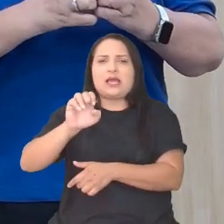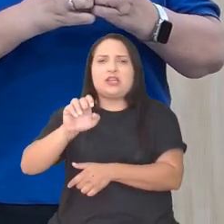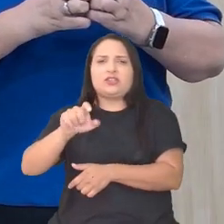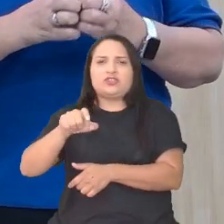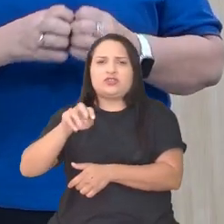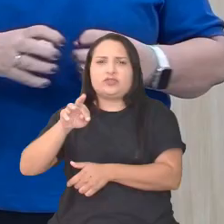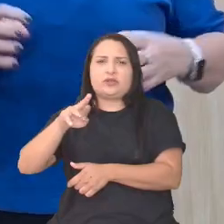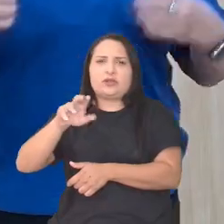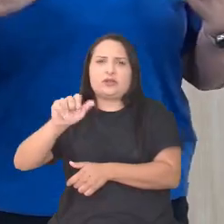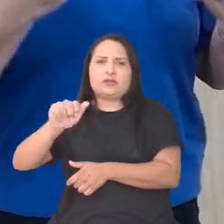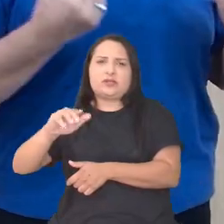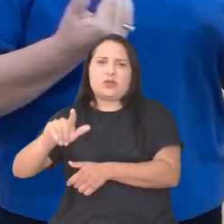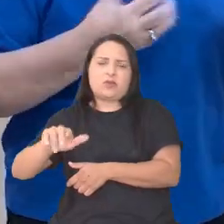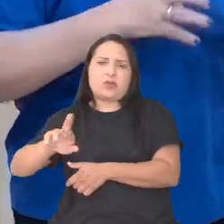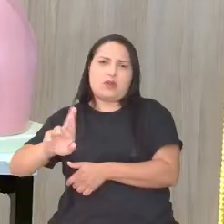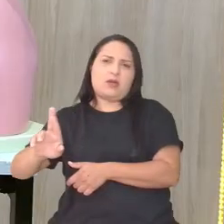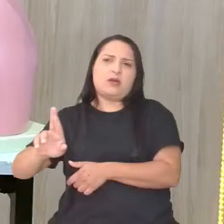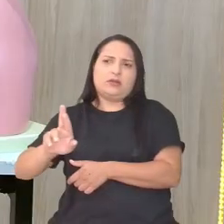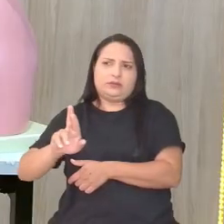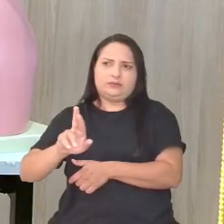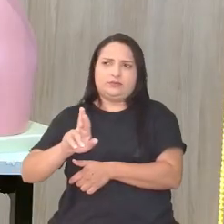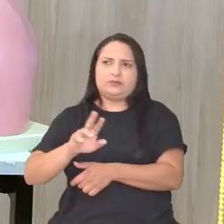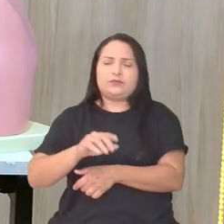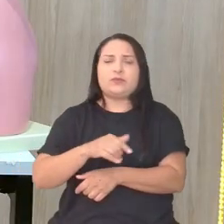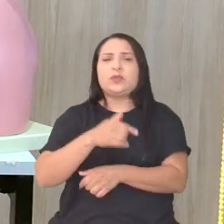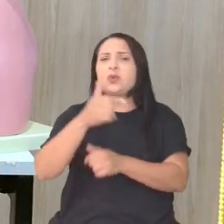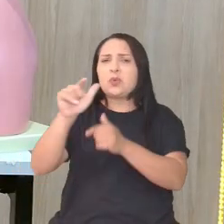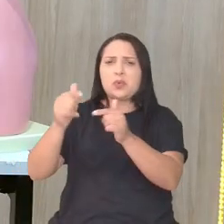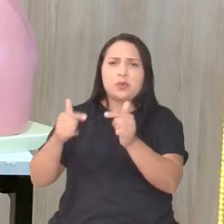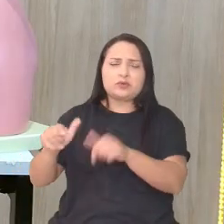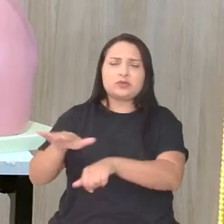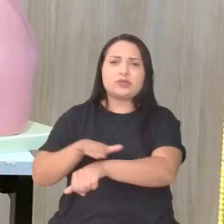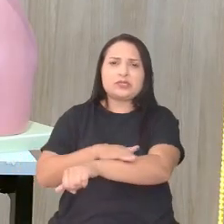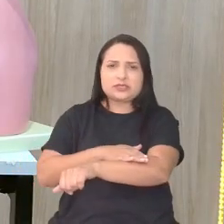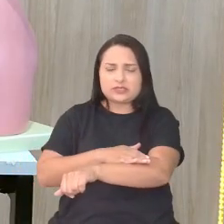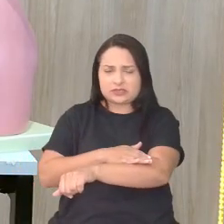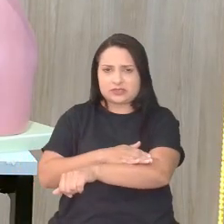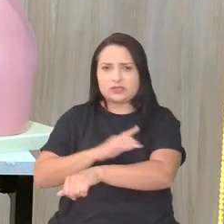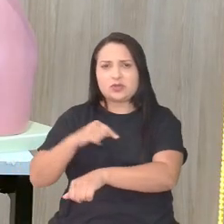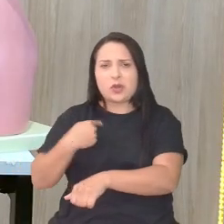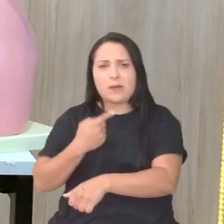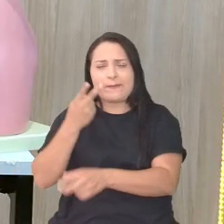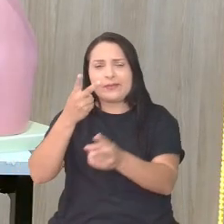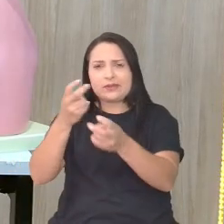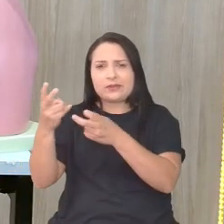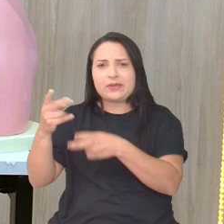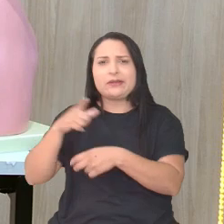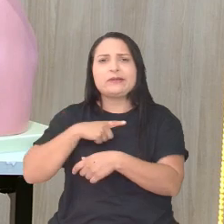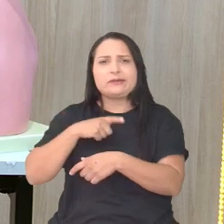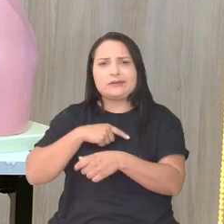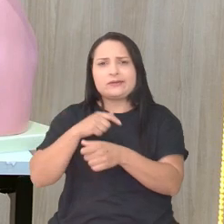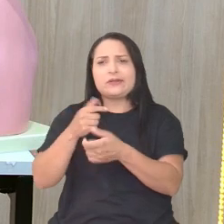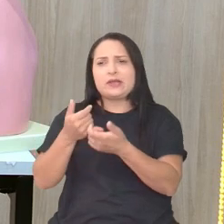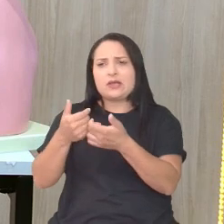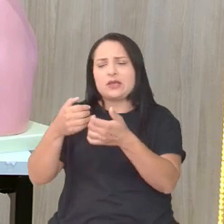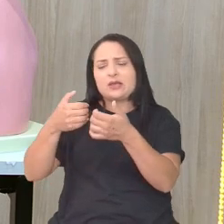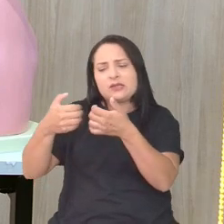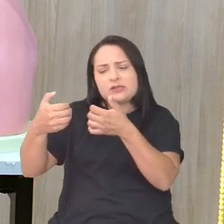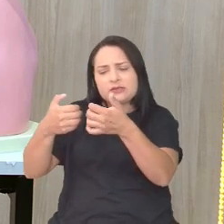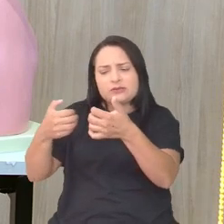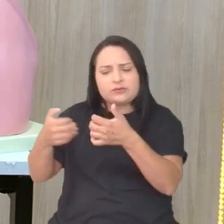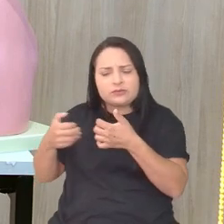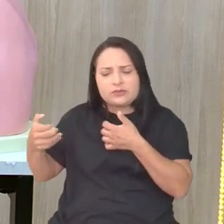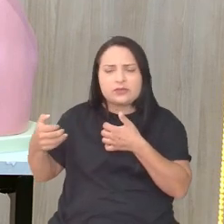bem coladinhos. Nós vamos ver em outros tecidos que existe um espaço para essa substância intracelular. Então, aí nós temos. Agora vem